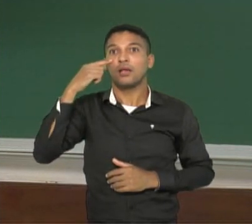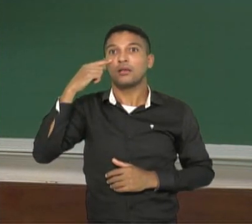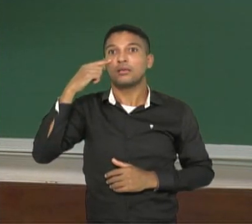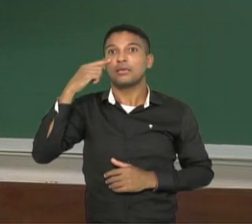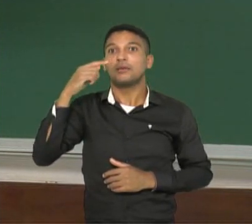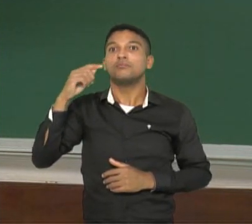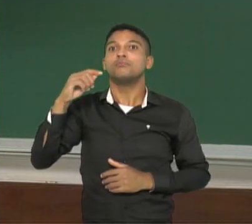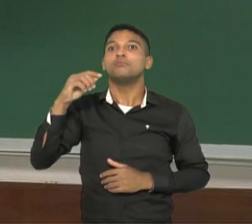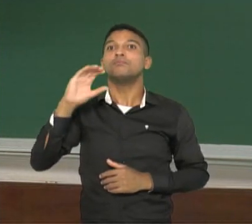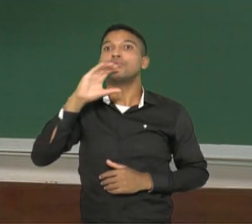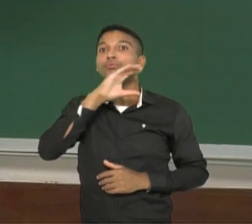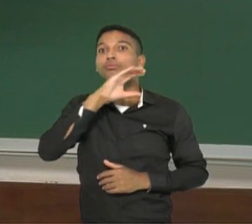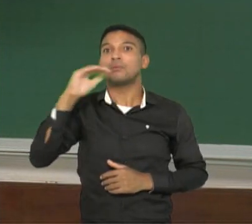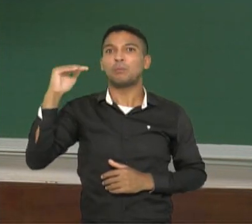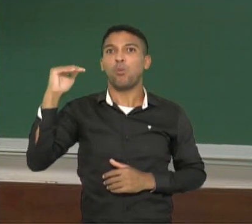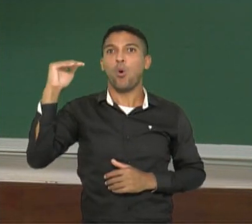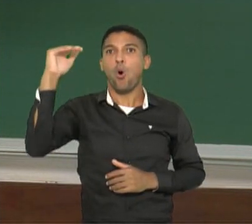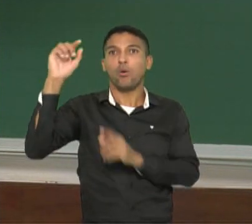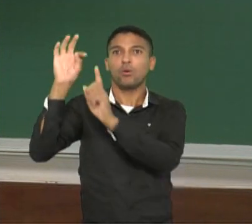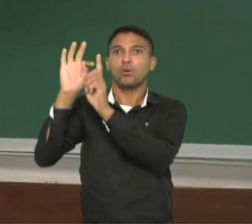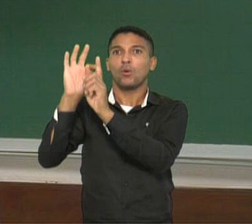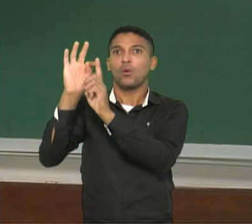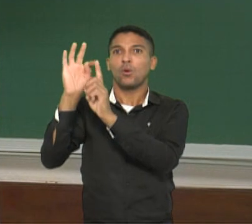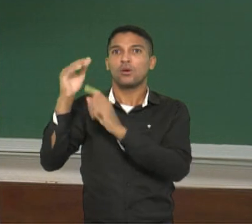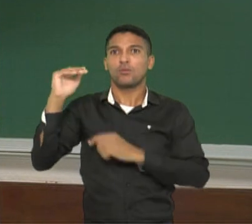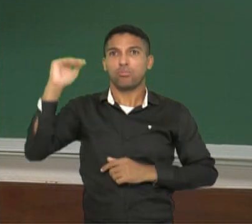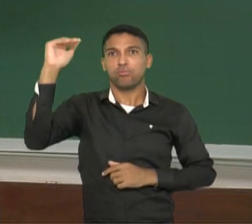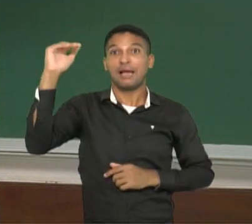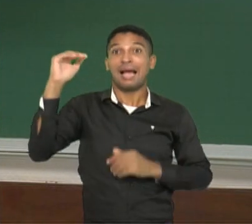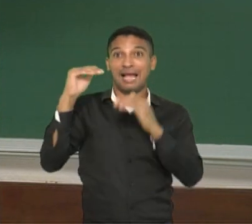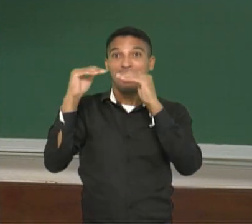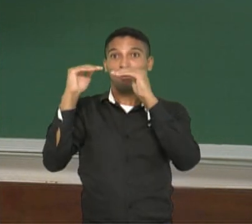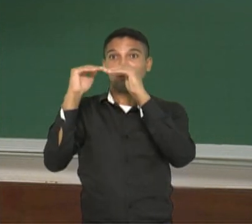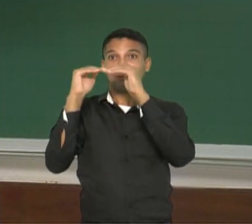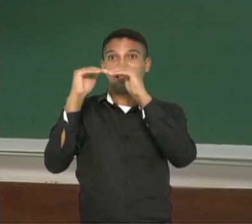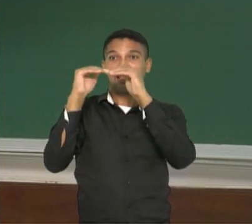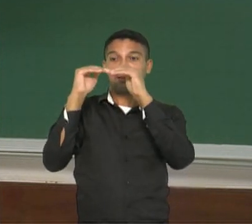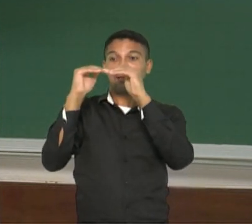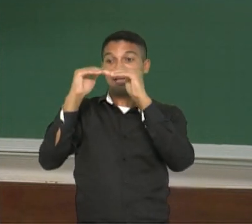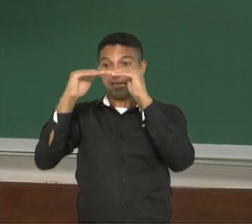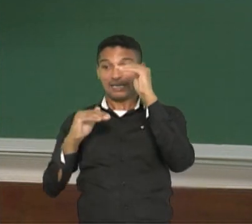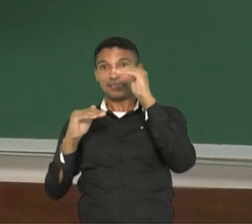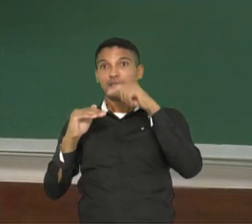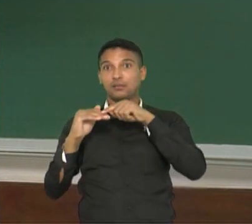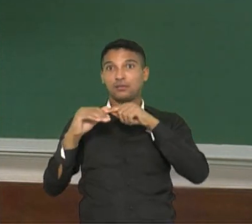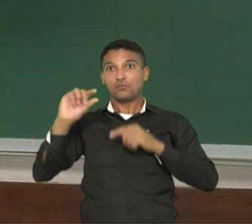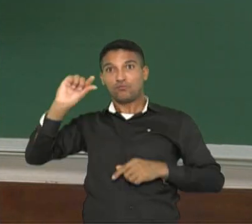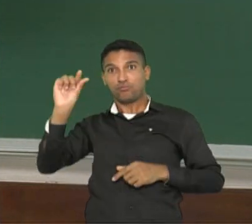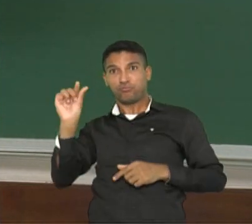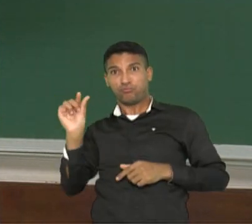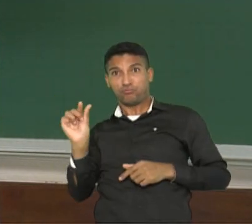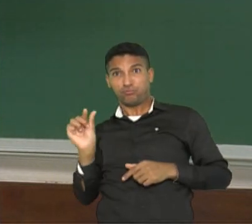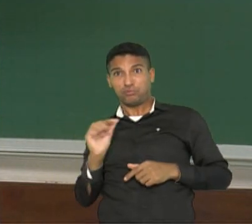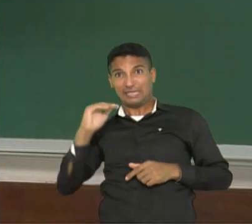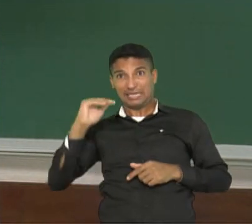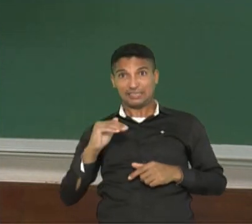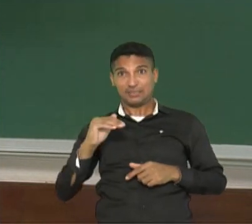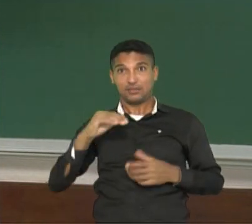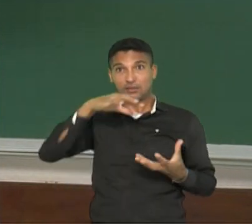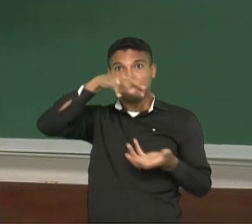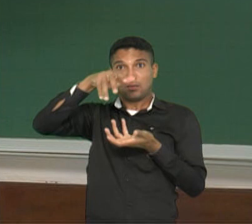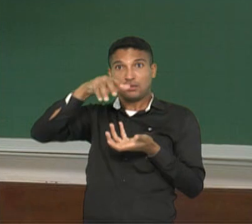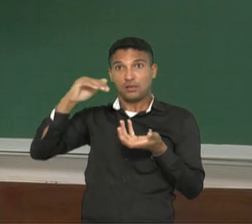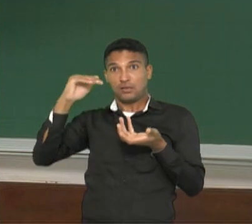as condições de temperatura aqui sejam diferentes das condições de temperatura aqui. Então, o clima sendo diferente,